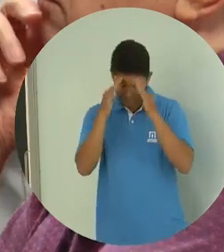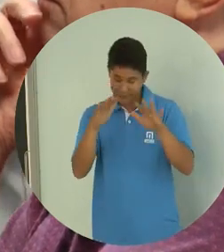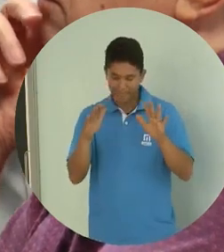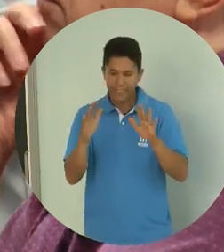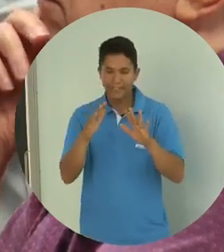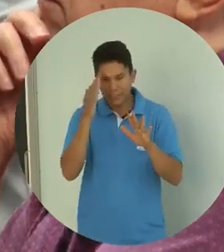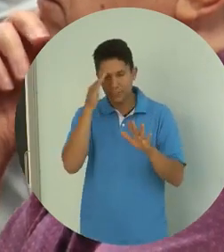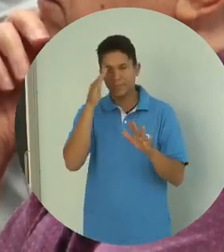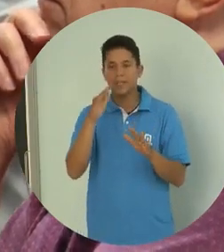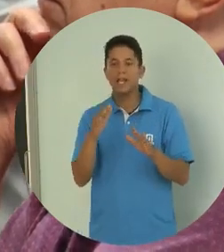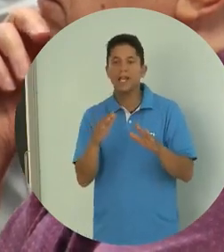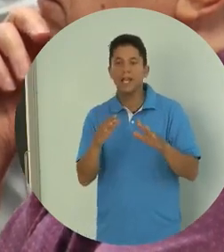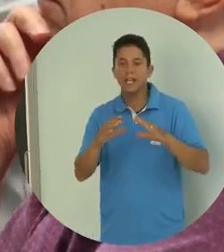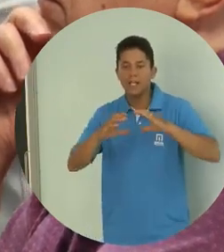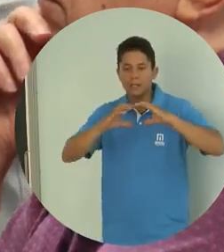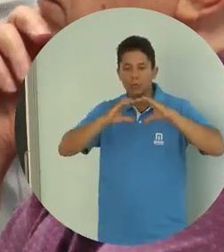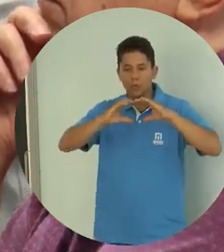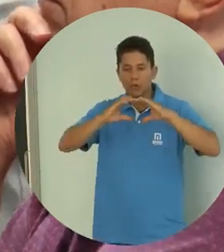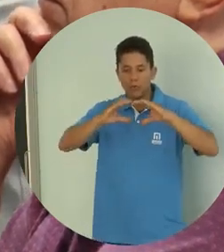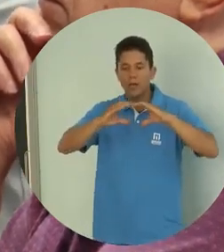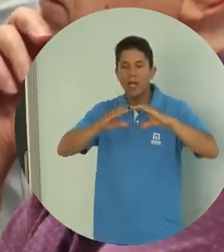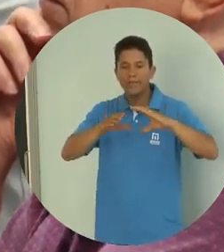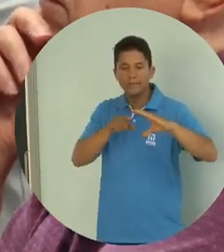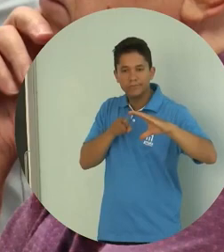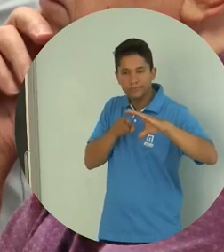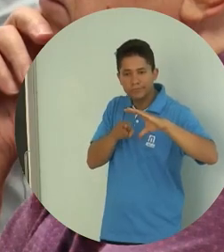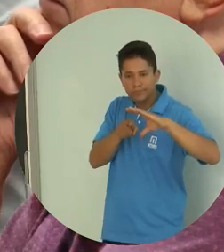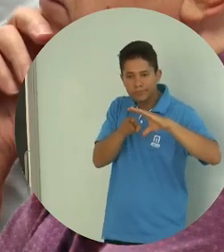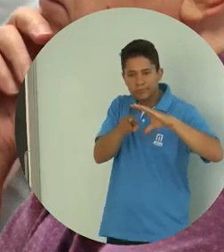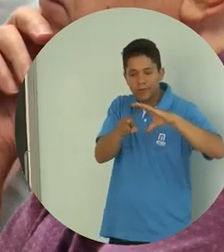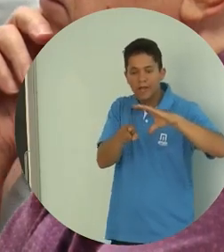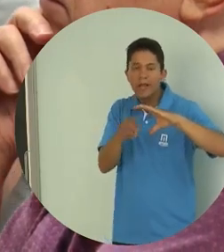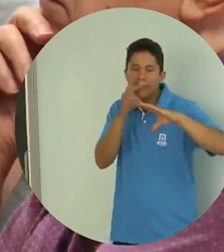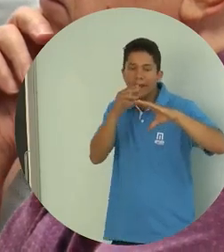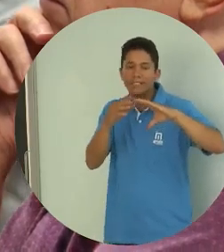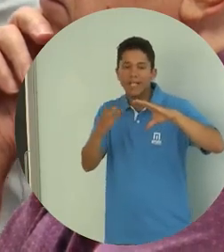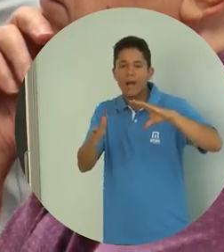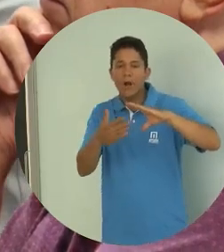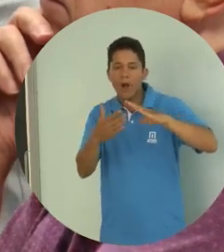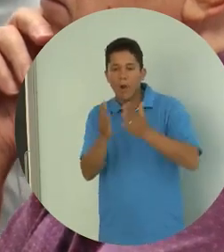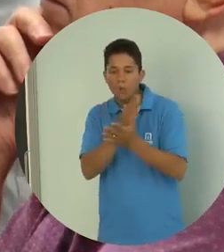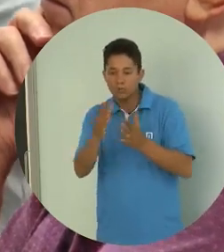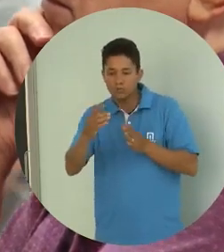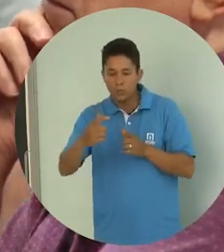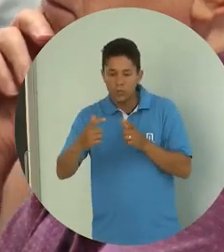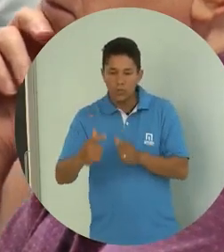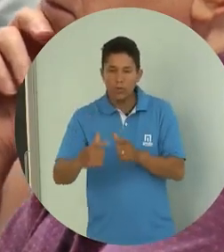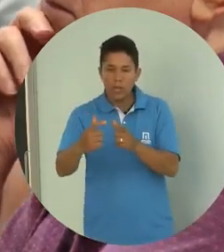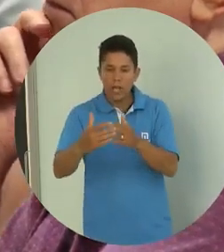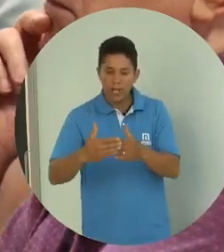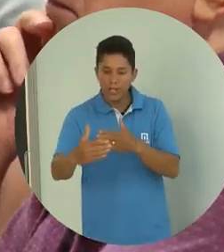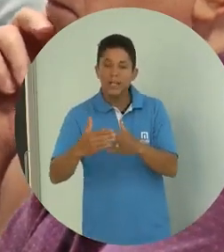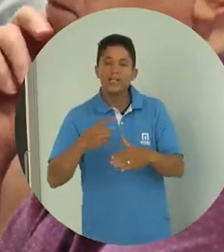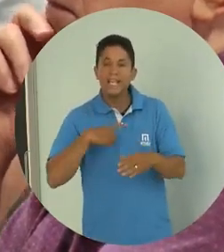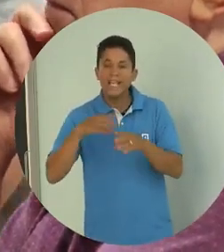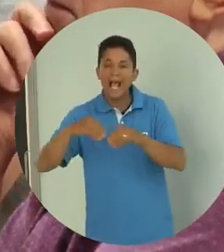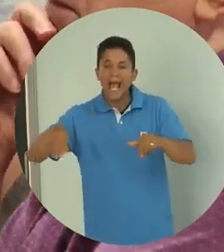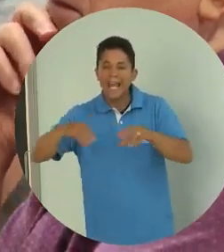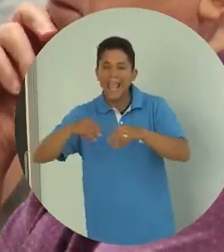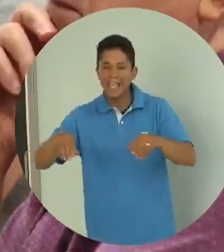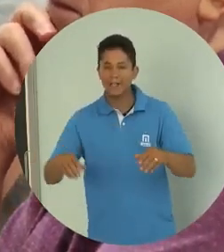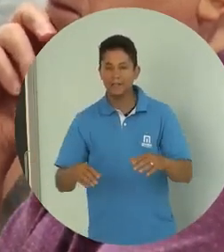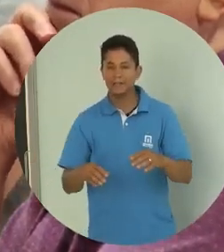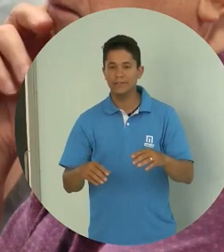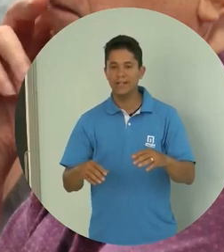consegue furar por cima e injetar cauda. Então a gente está desenvolvendo um processo para poder injetar, e deixa o Gabriel explicar,